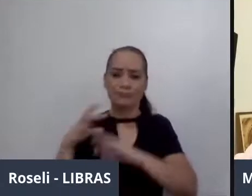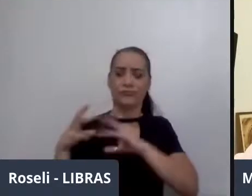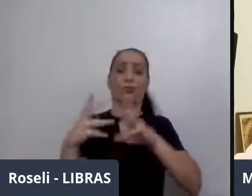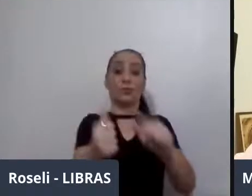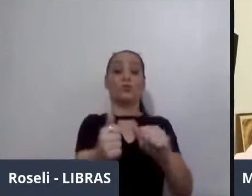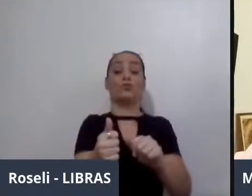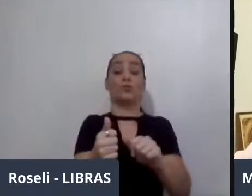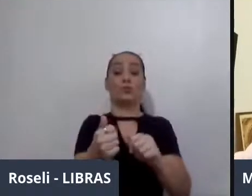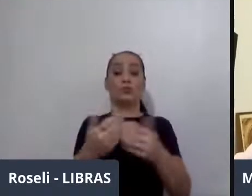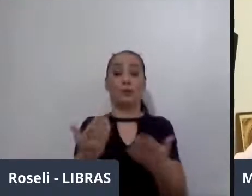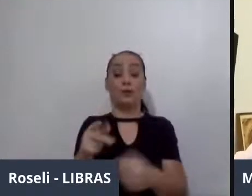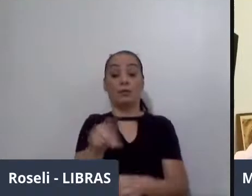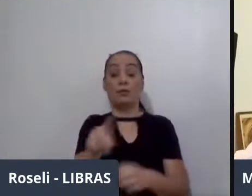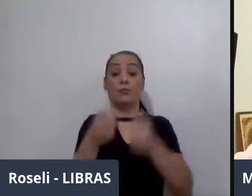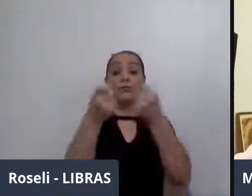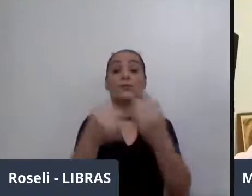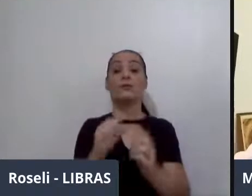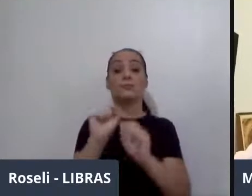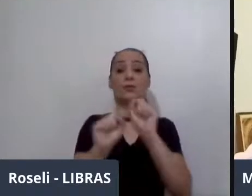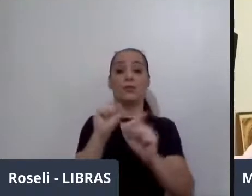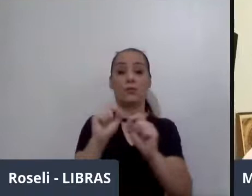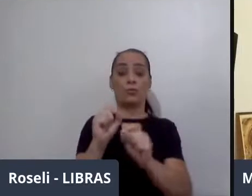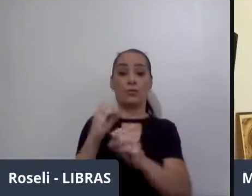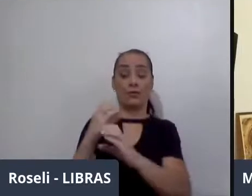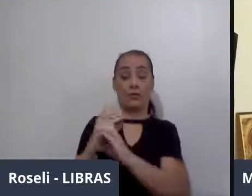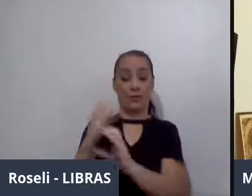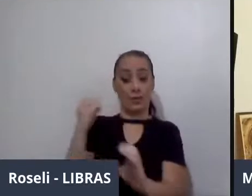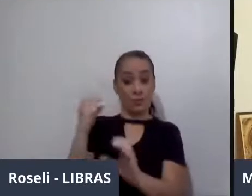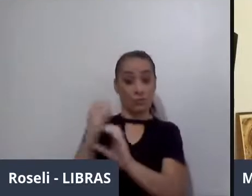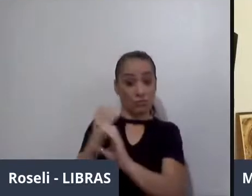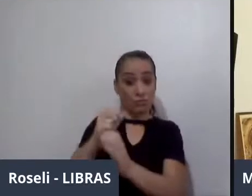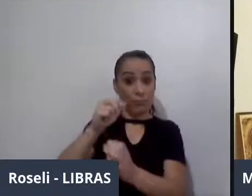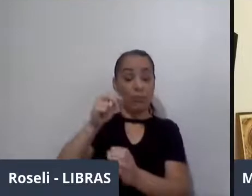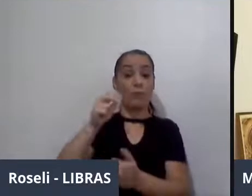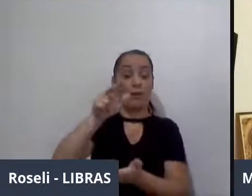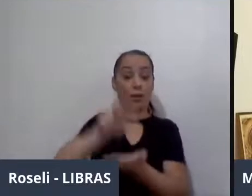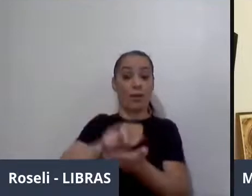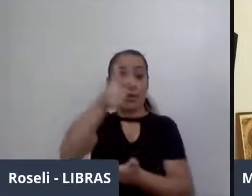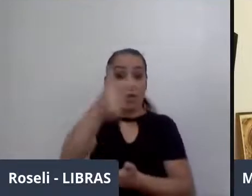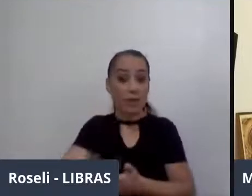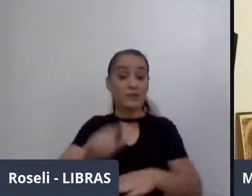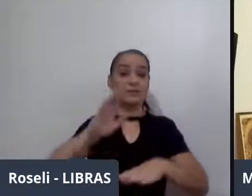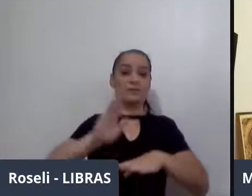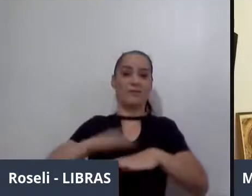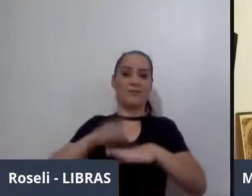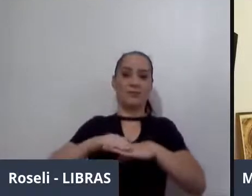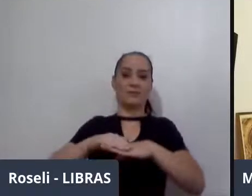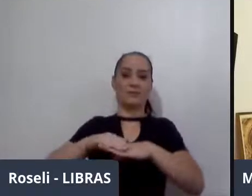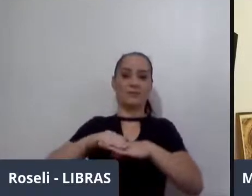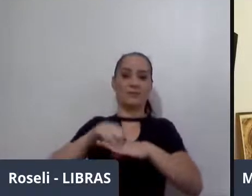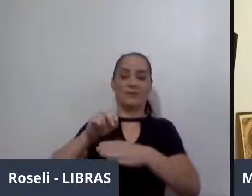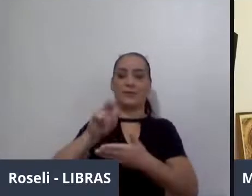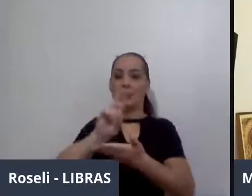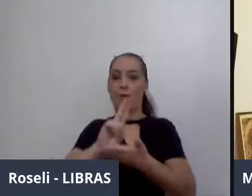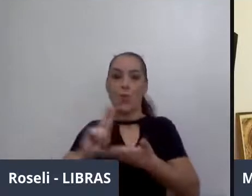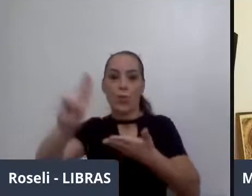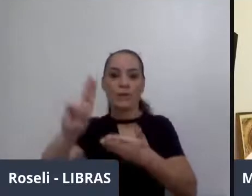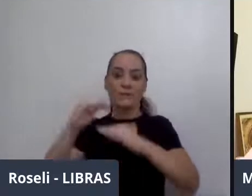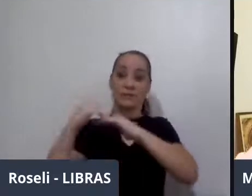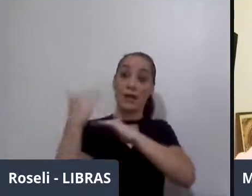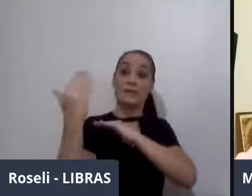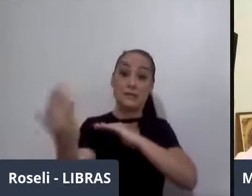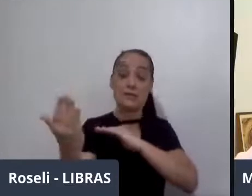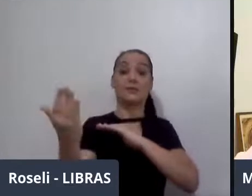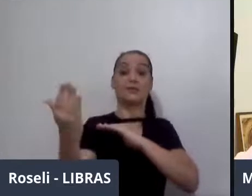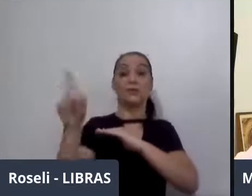você tornar válido um diploma emitido por uma instituição de ensino superior estrangeira. Então, qualquer pessoa, seja brasileira ou imigrante, que